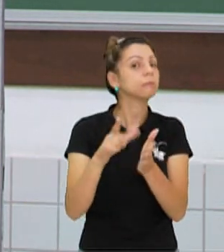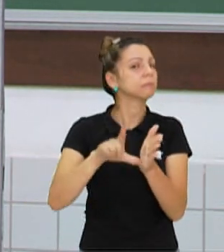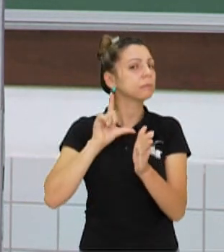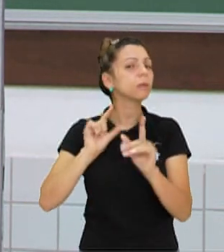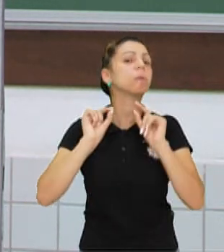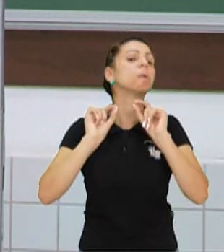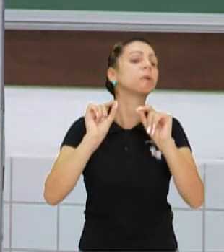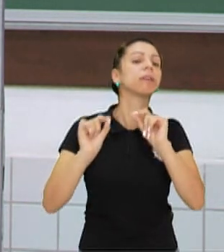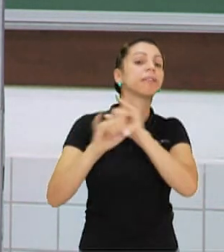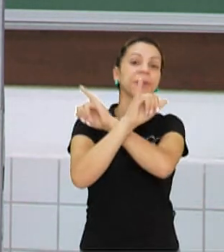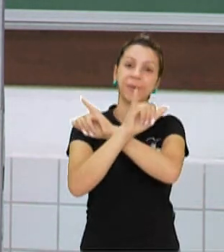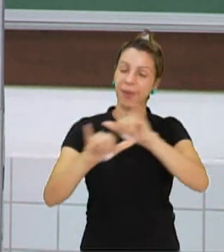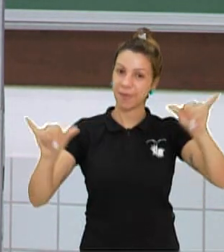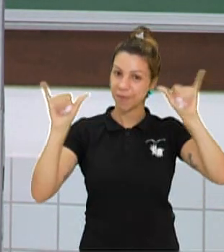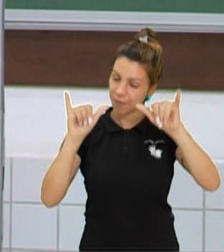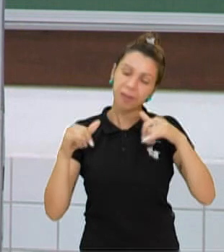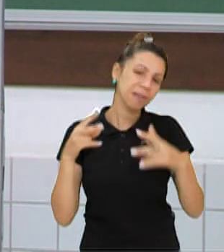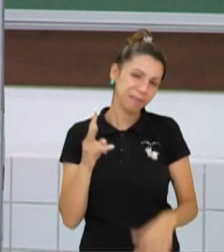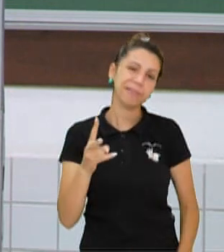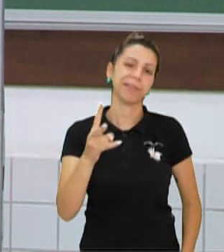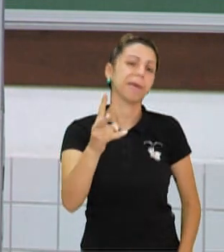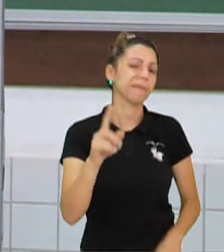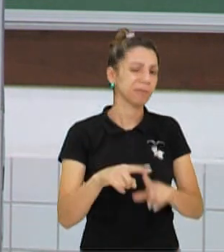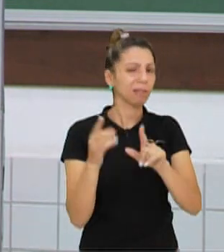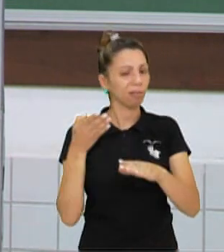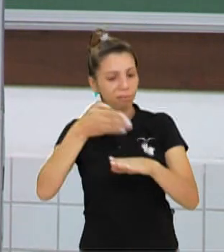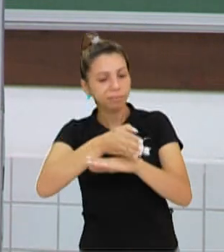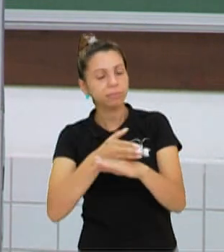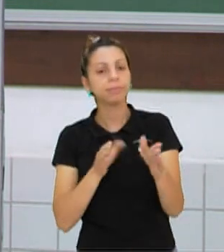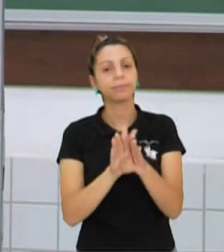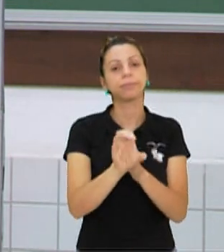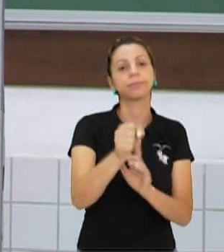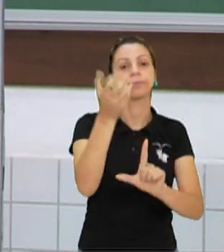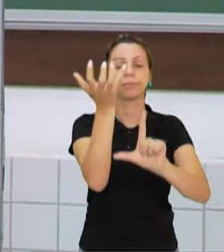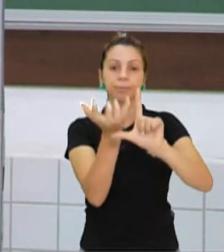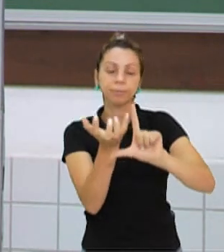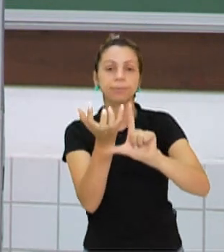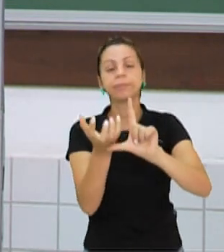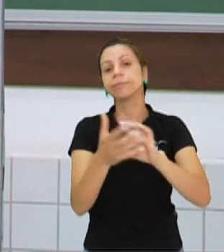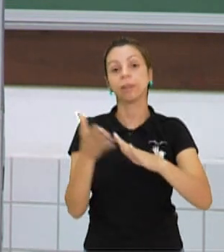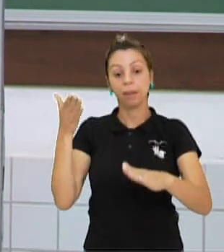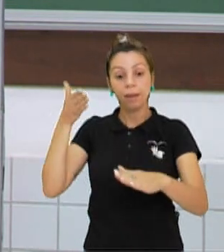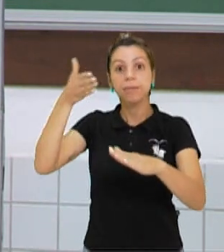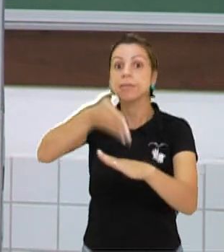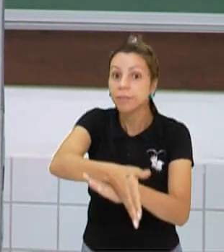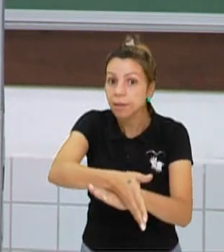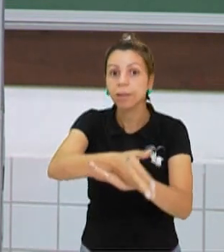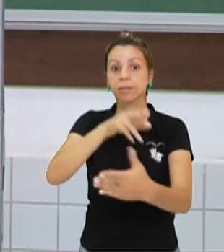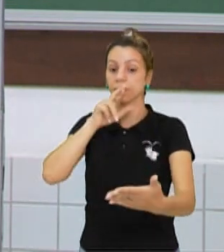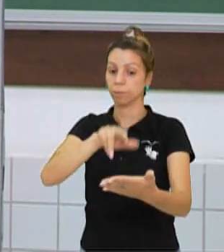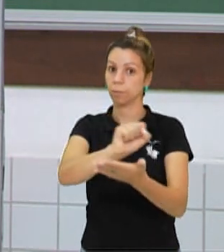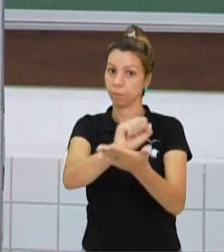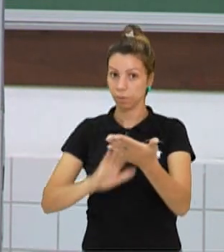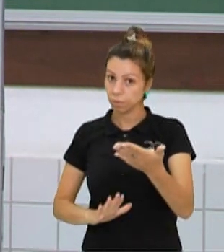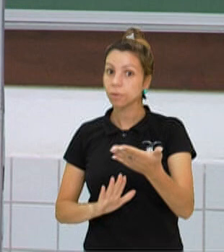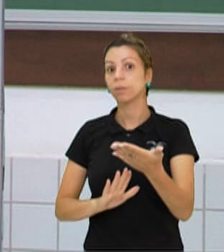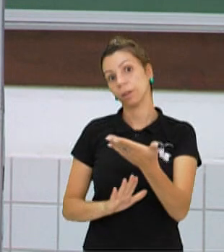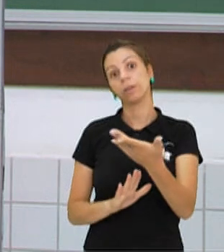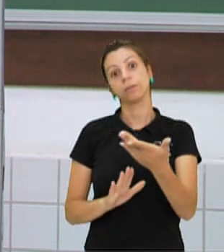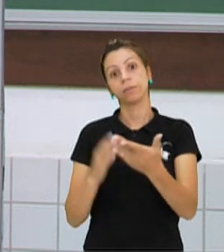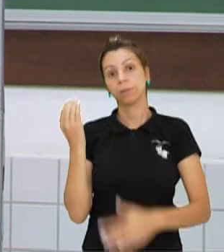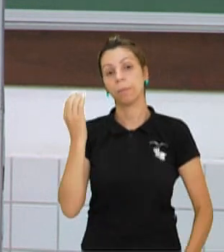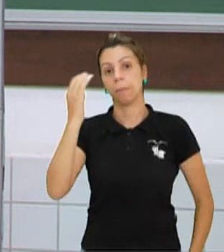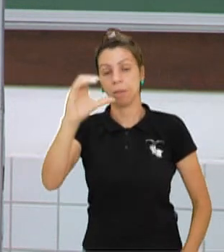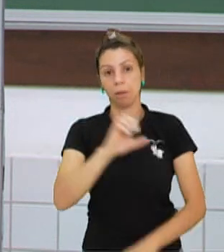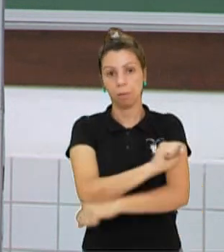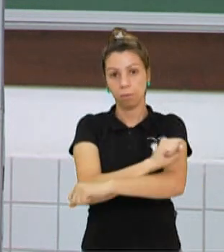né, a gente tem alguns recadinhos, são os mesmos de sempre. Você que tem acesso ao Classroom, que acesse o Classroom, faça as atividades que são postadas pela